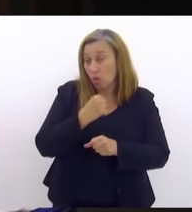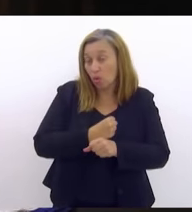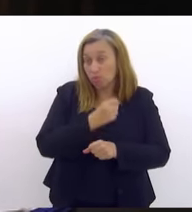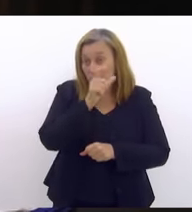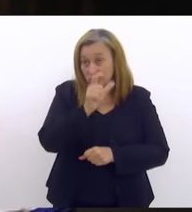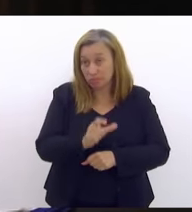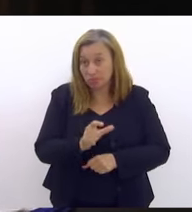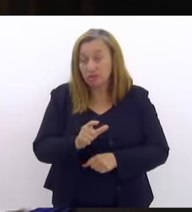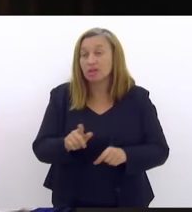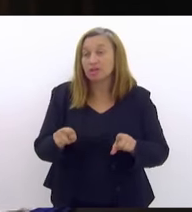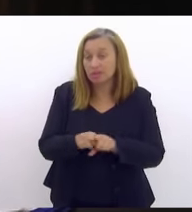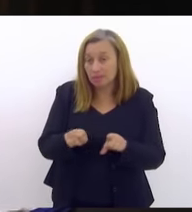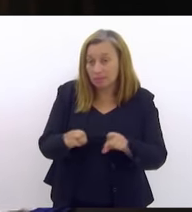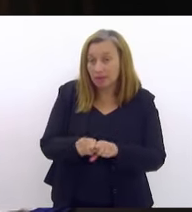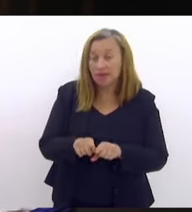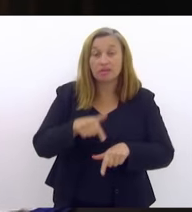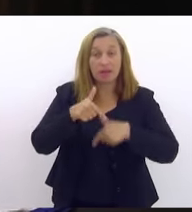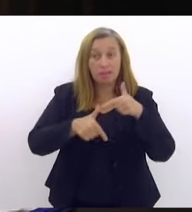pedreiro também.